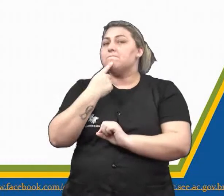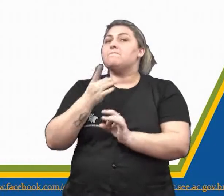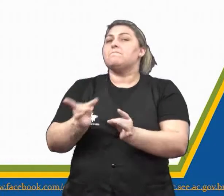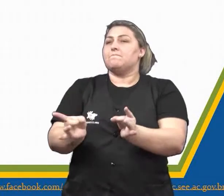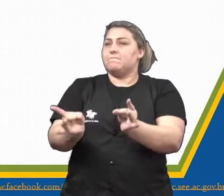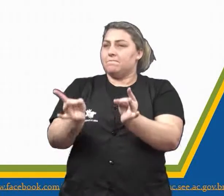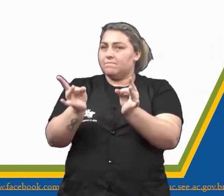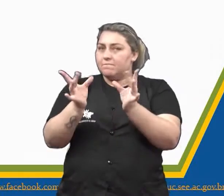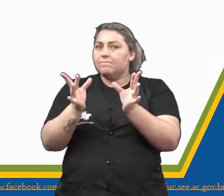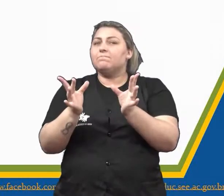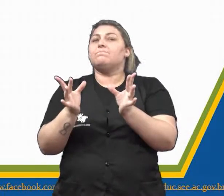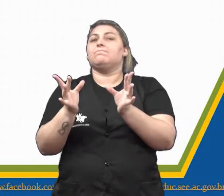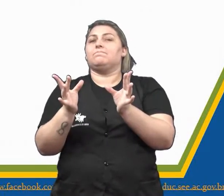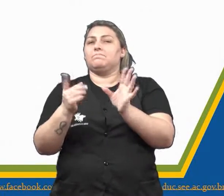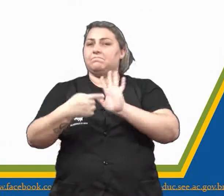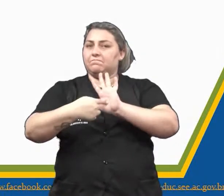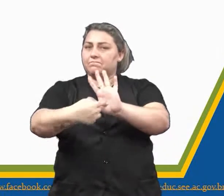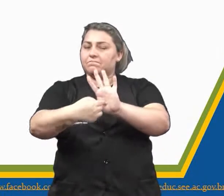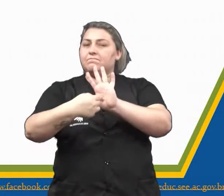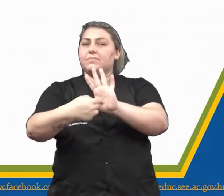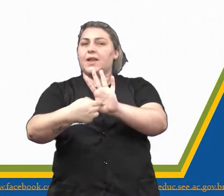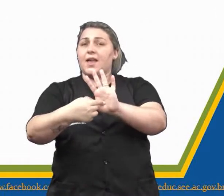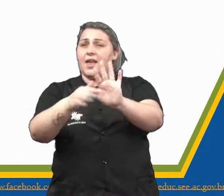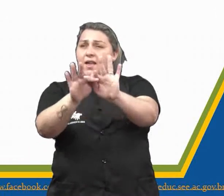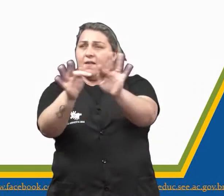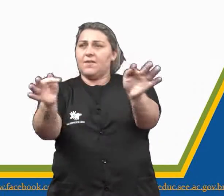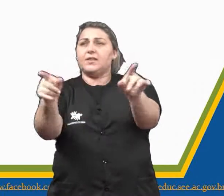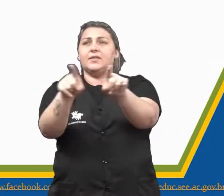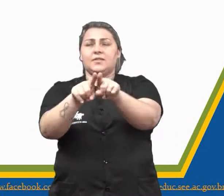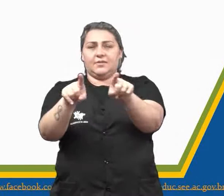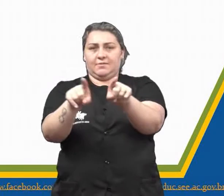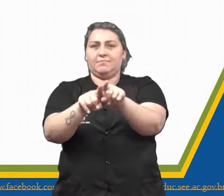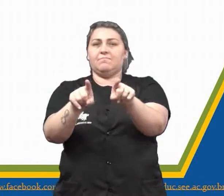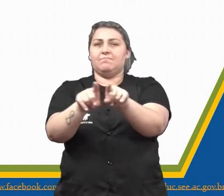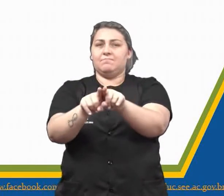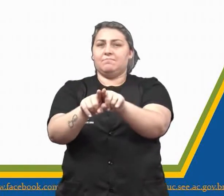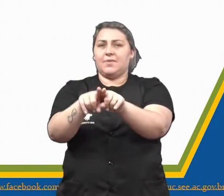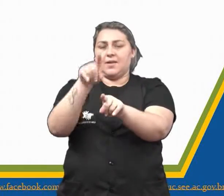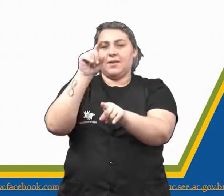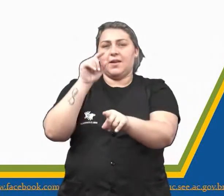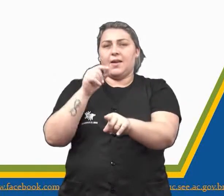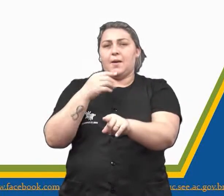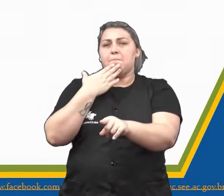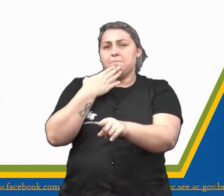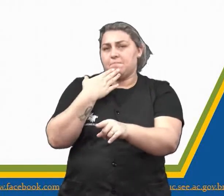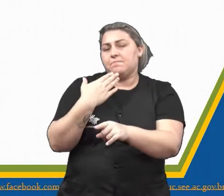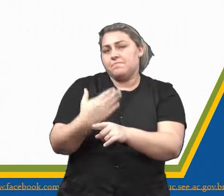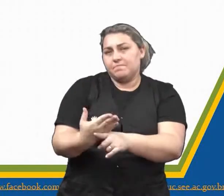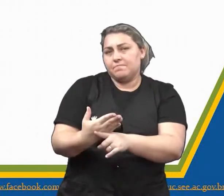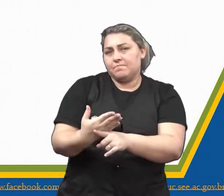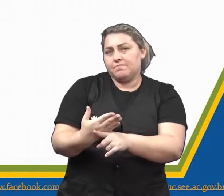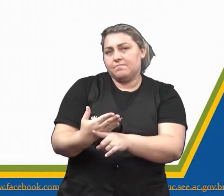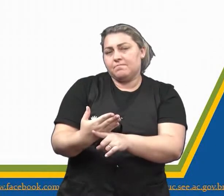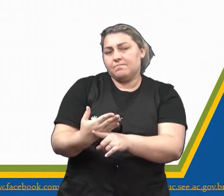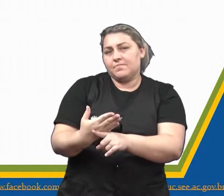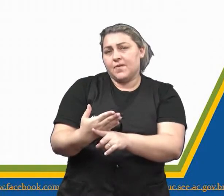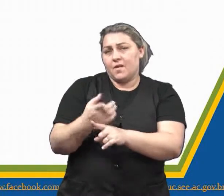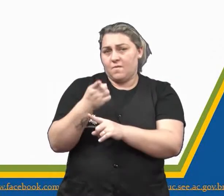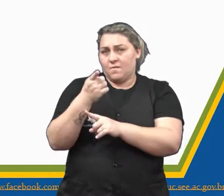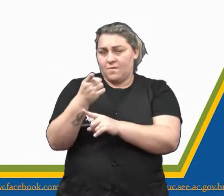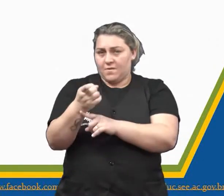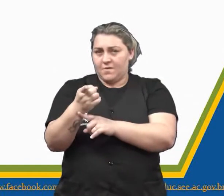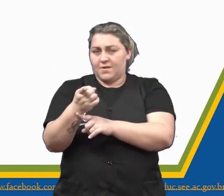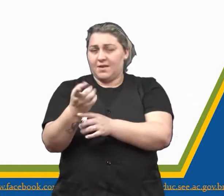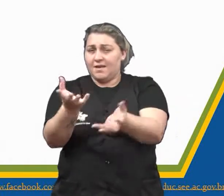está bem em destaque, né? E a frase também é bem apelativa. A frase diz, you so want one. Você